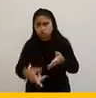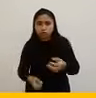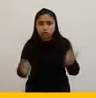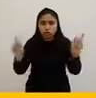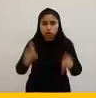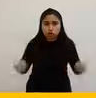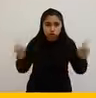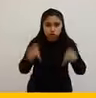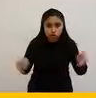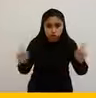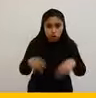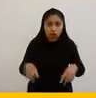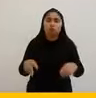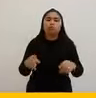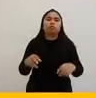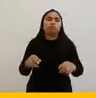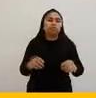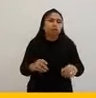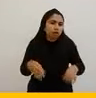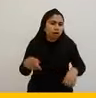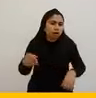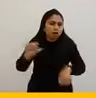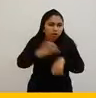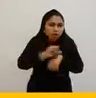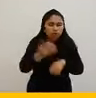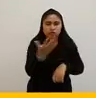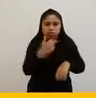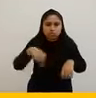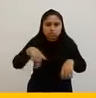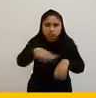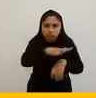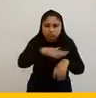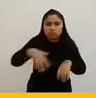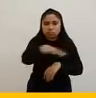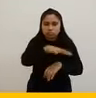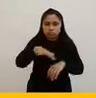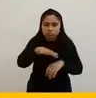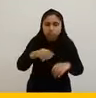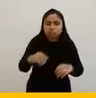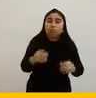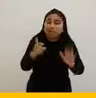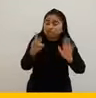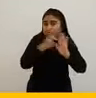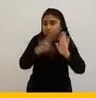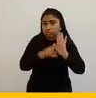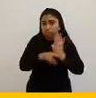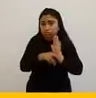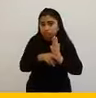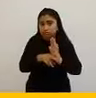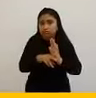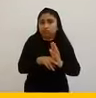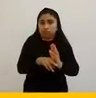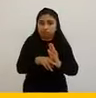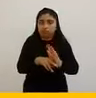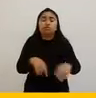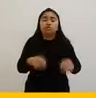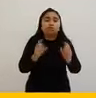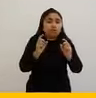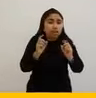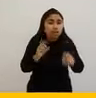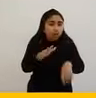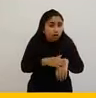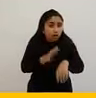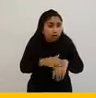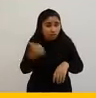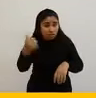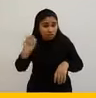shopping center, galerias, centros comerciais, com as restrições, o horário de funcionamento,